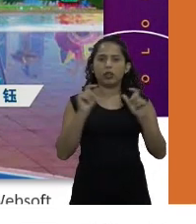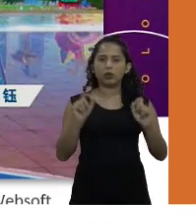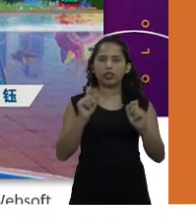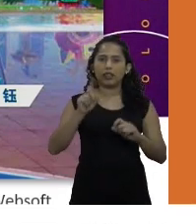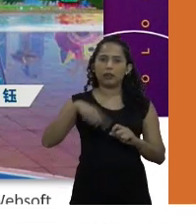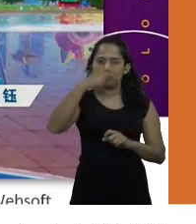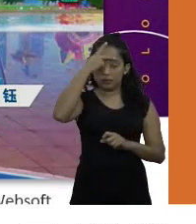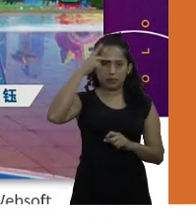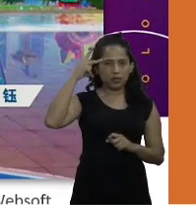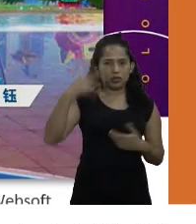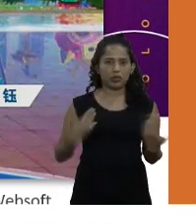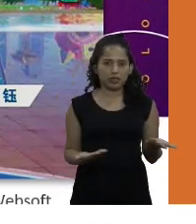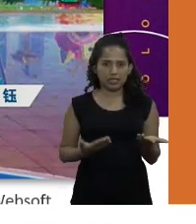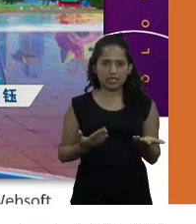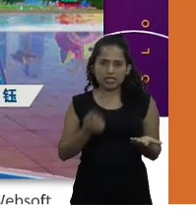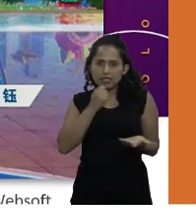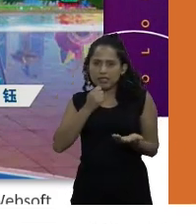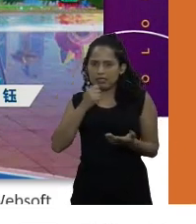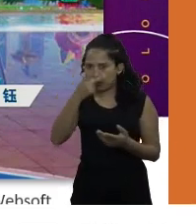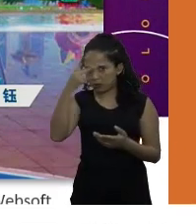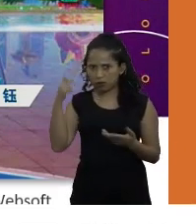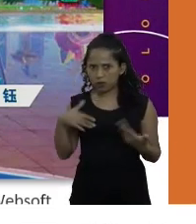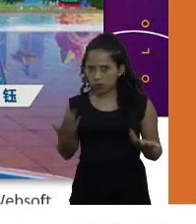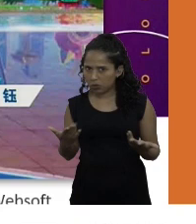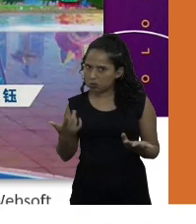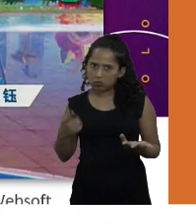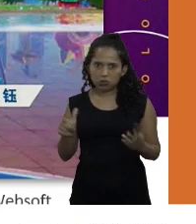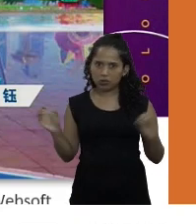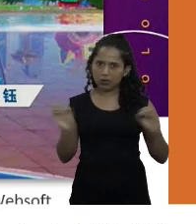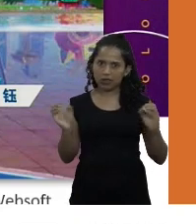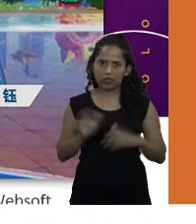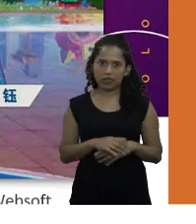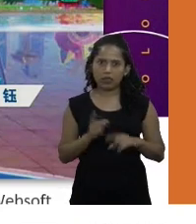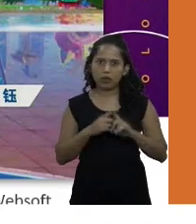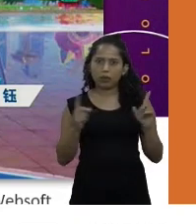pessoas, nada existe. Mas o que é que o CEO está fazendo? Olhando a